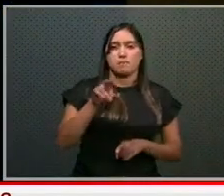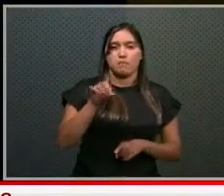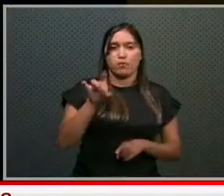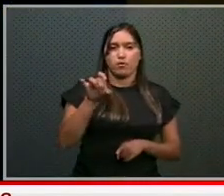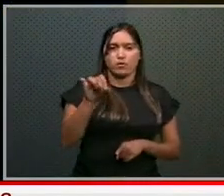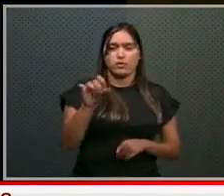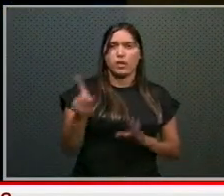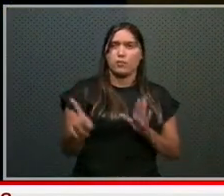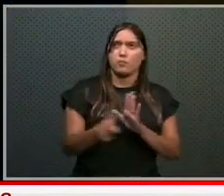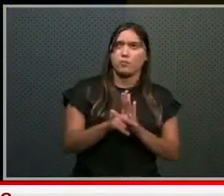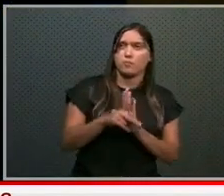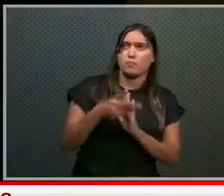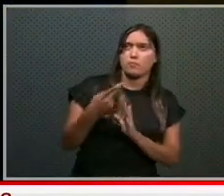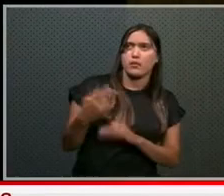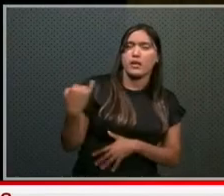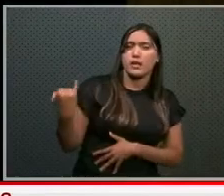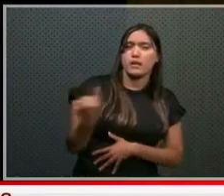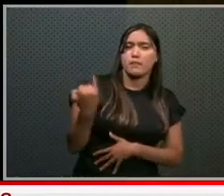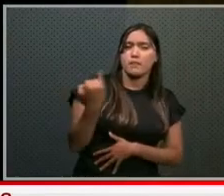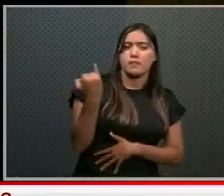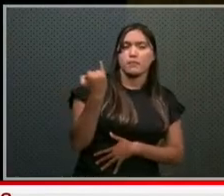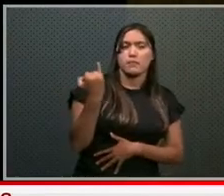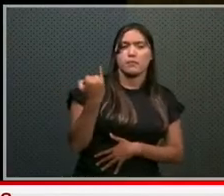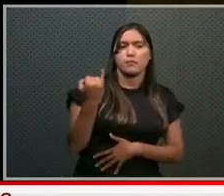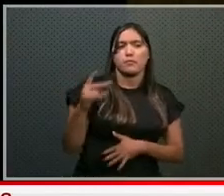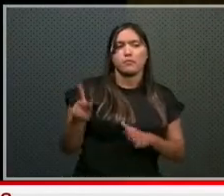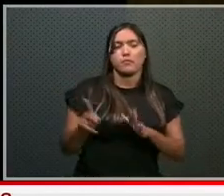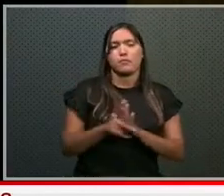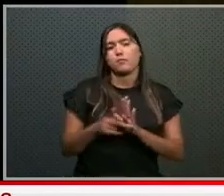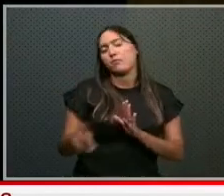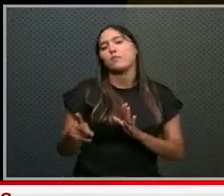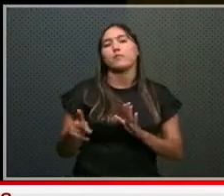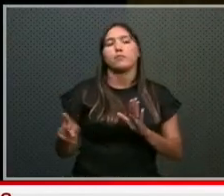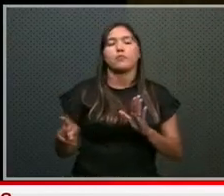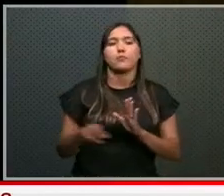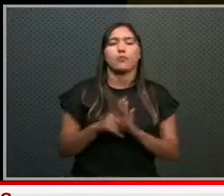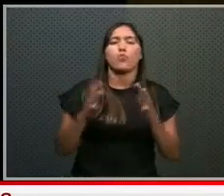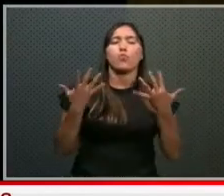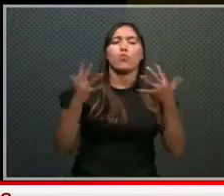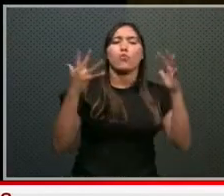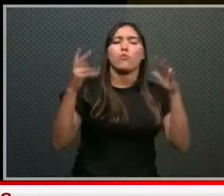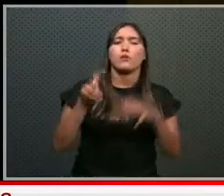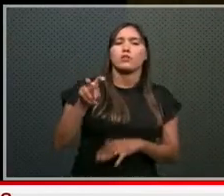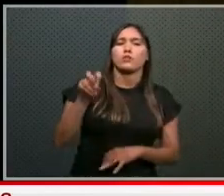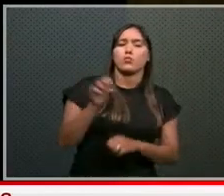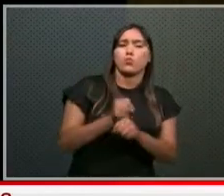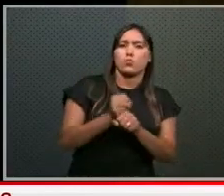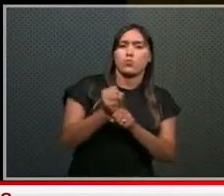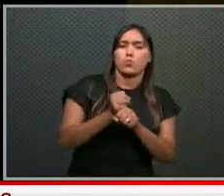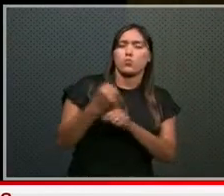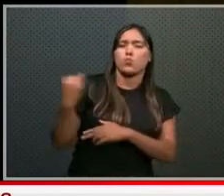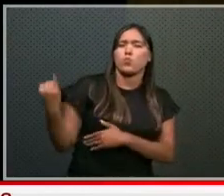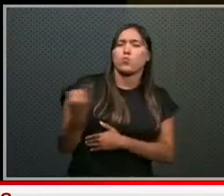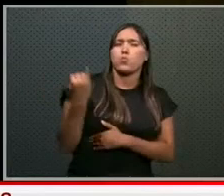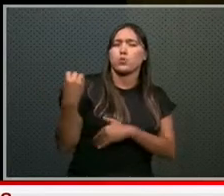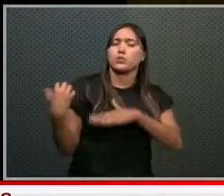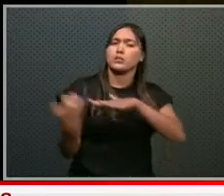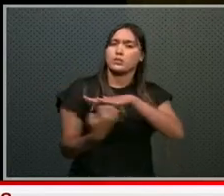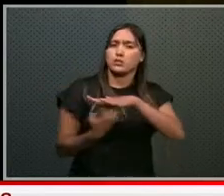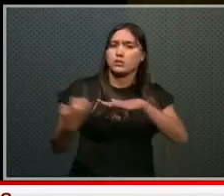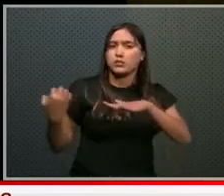proponente dessa tão importante momento de comemoração do 50 anos da dessa tão importante empresa